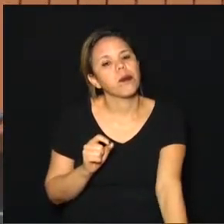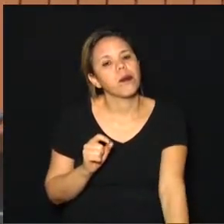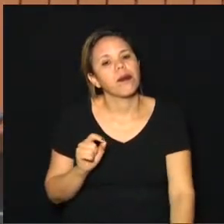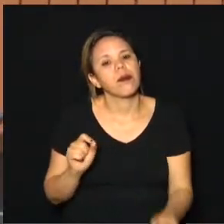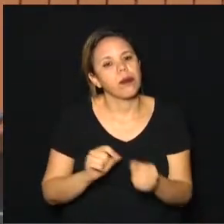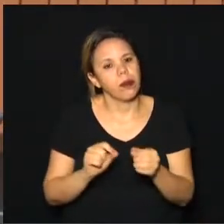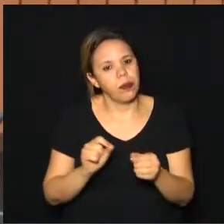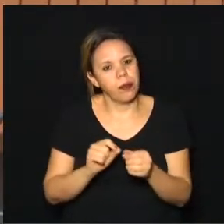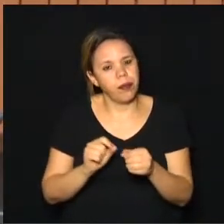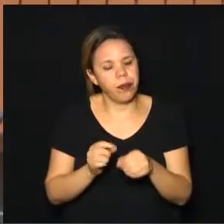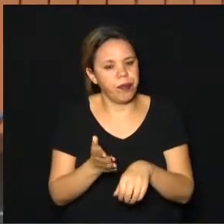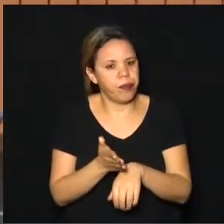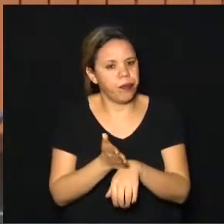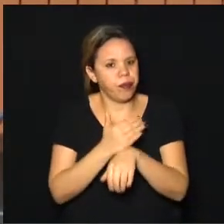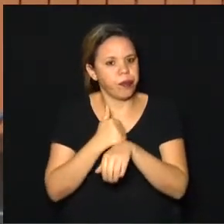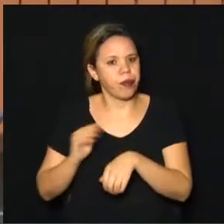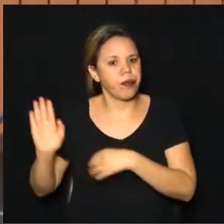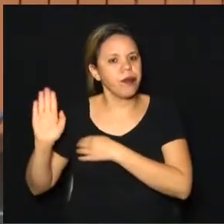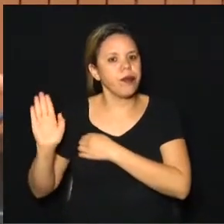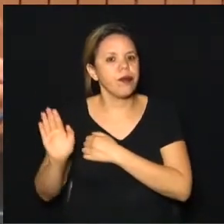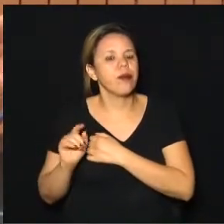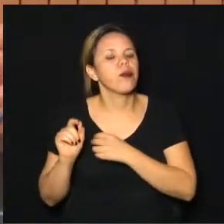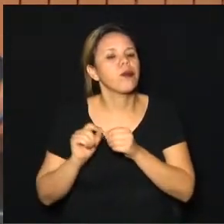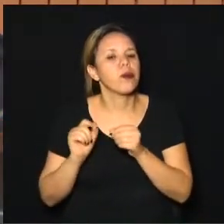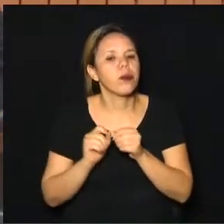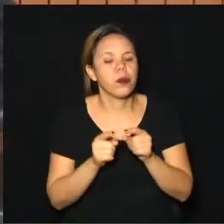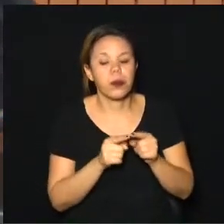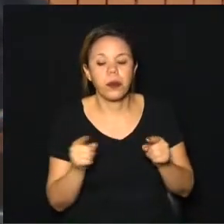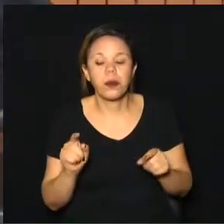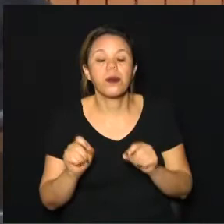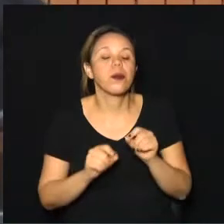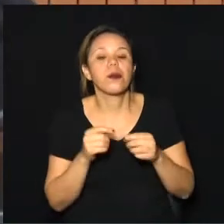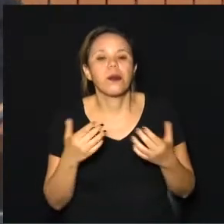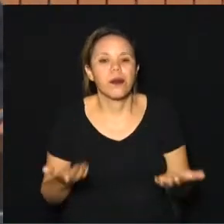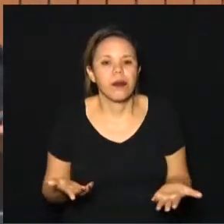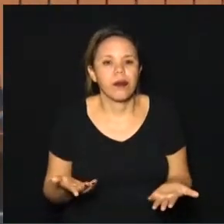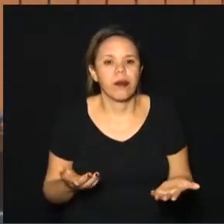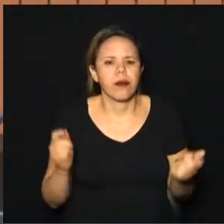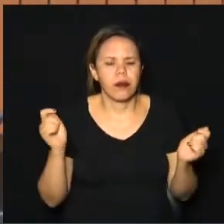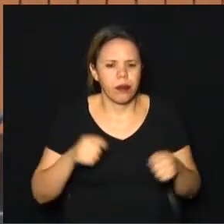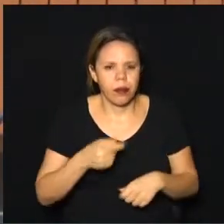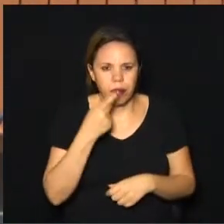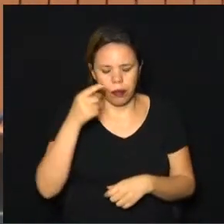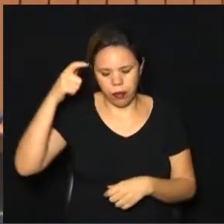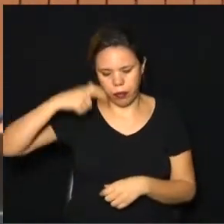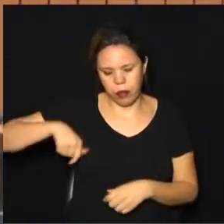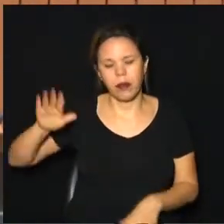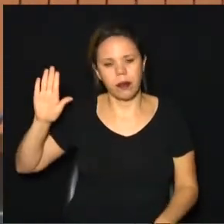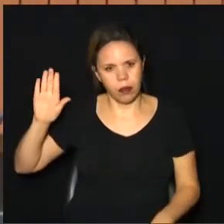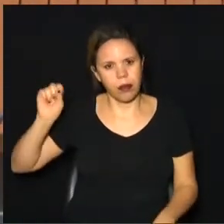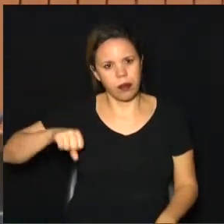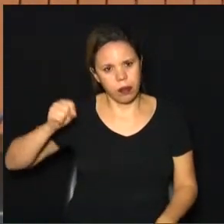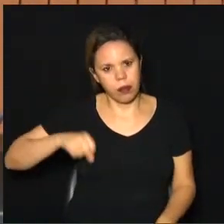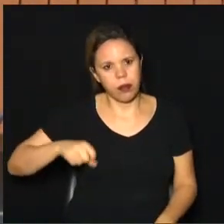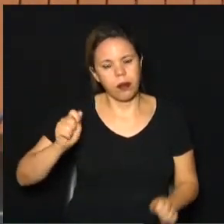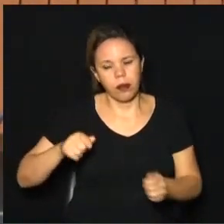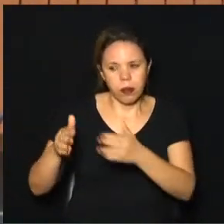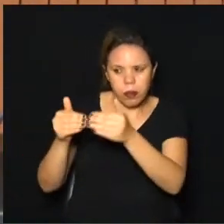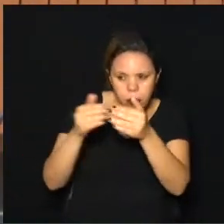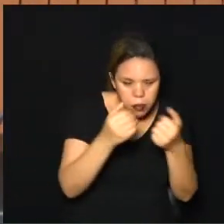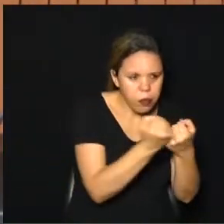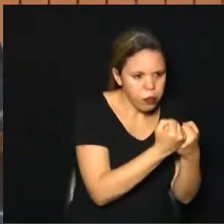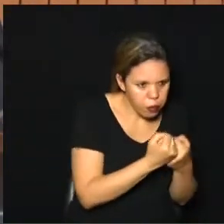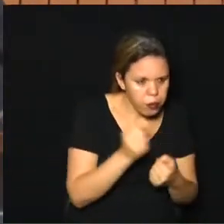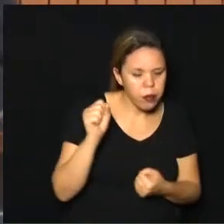a pré-campanha eleitoral. E o que ele vai fazer nessa pré-campanha eleitoral? Ele vai poder dizer que ele é candidato? Vai. Ele vai poder pedir apoio?